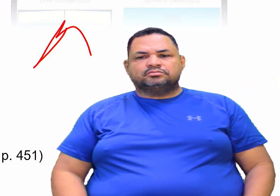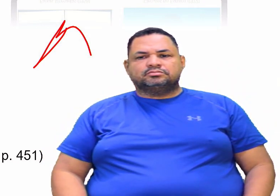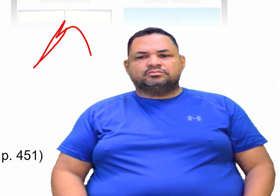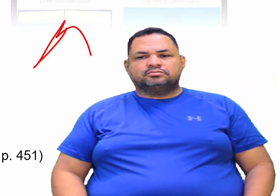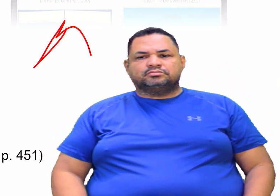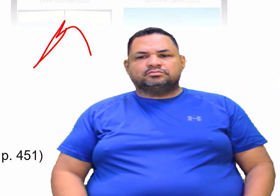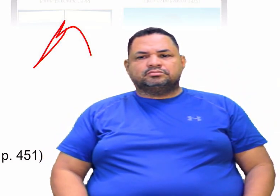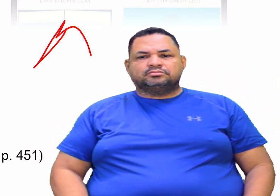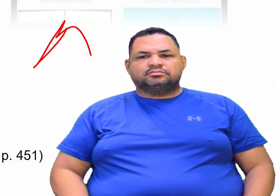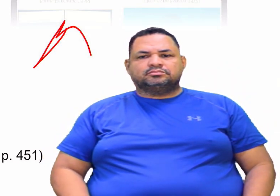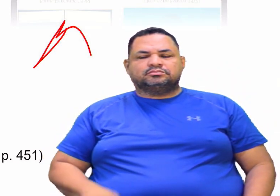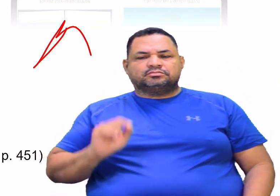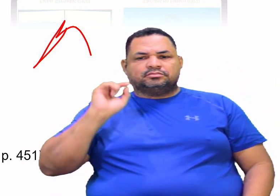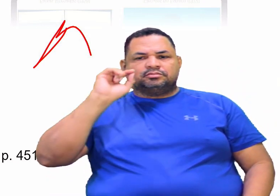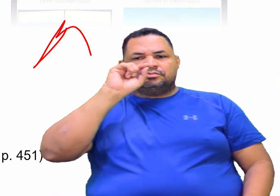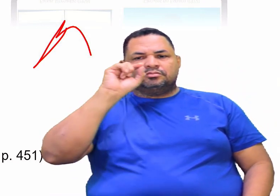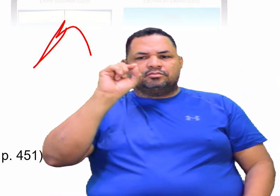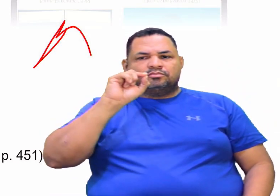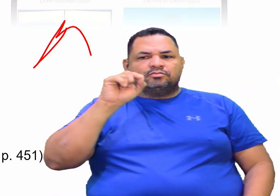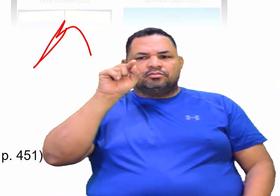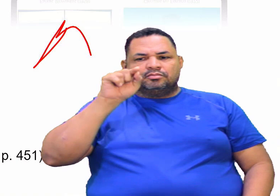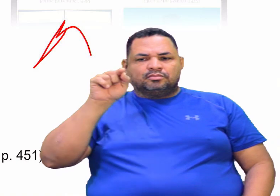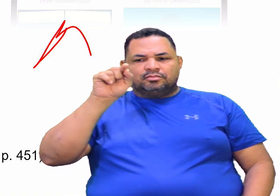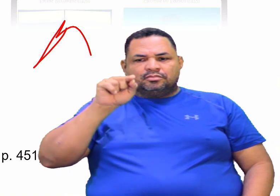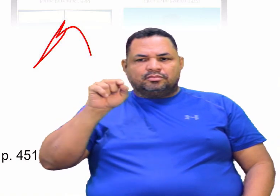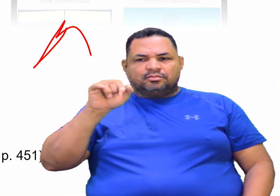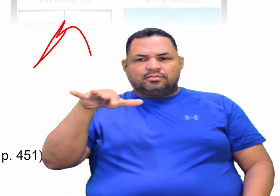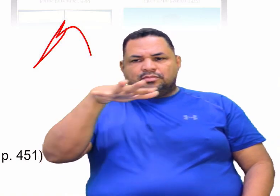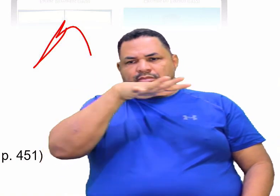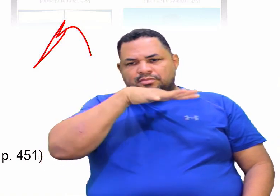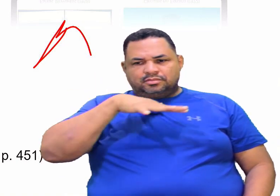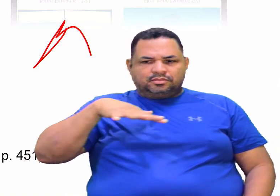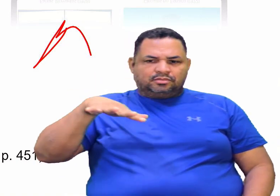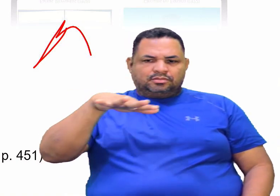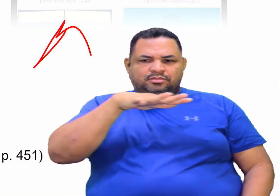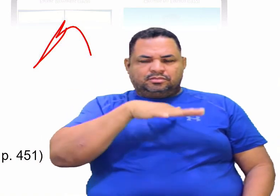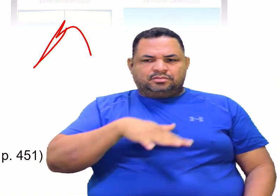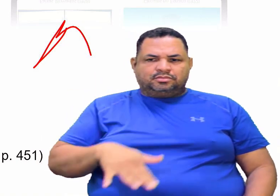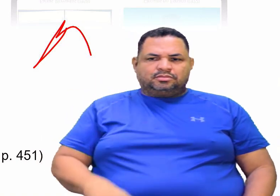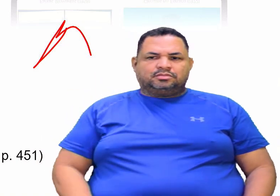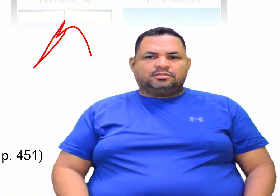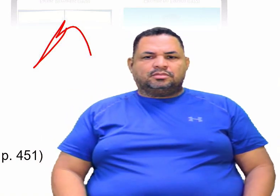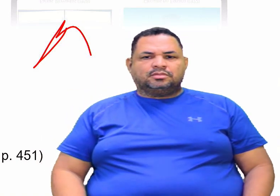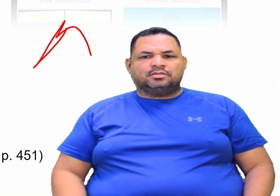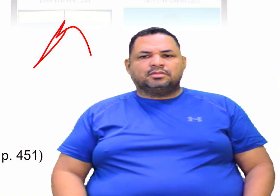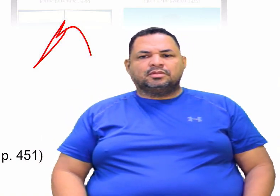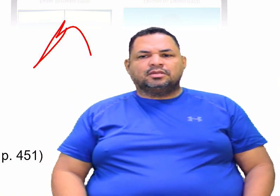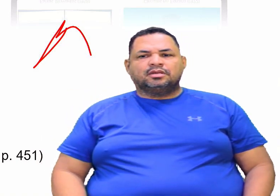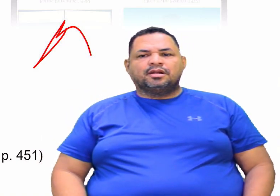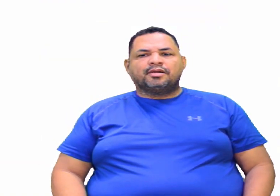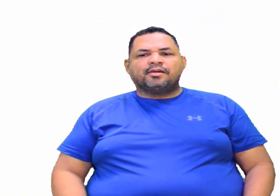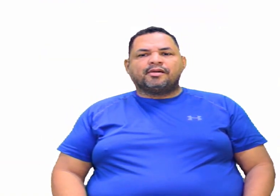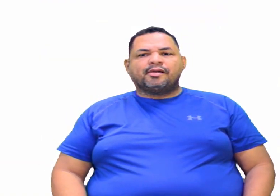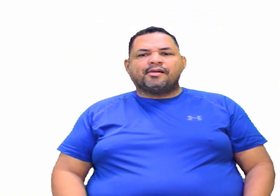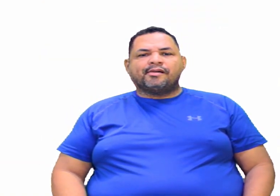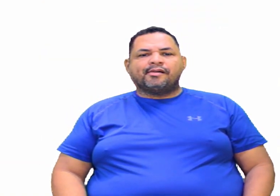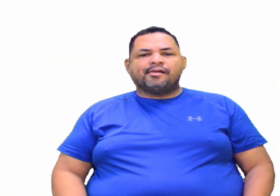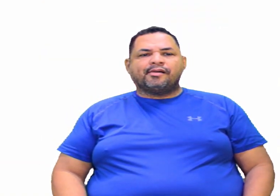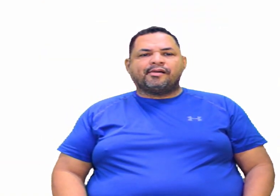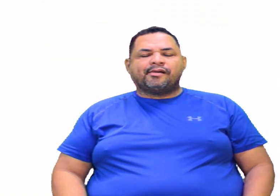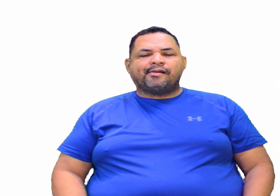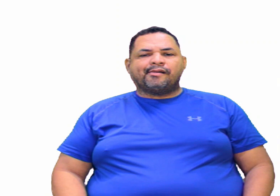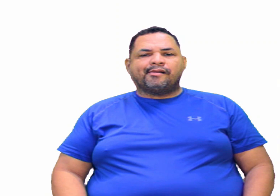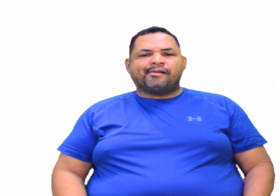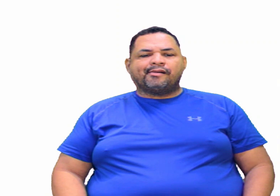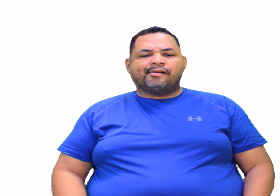as faixas rimadas e os círculos no espaço. Duas obras aí. Seguindo,